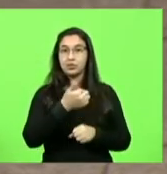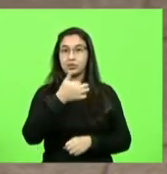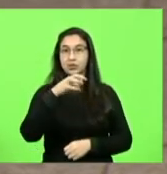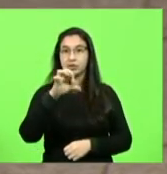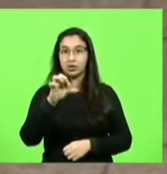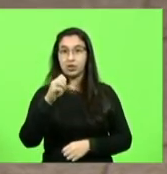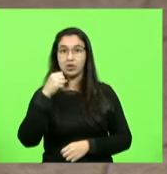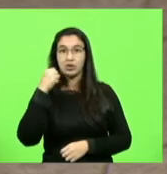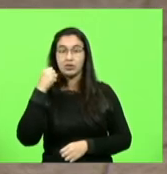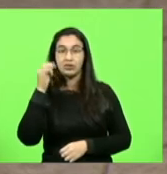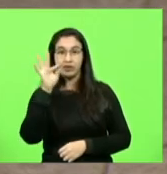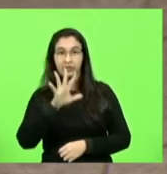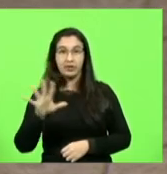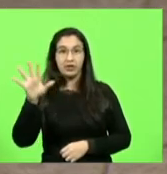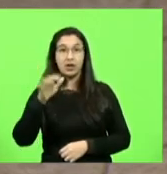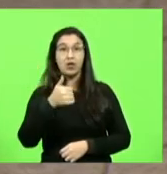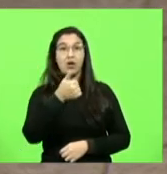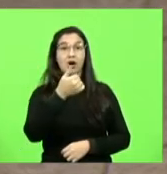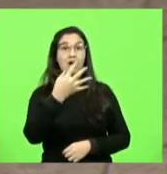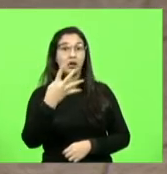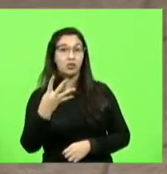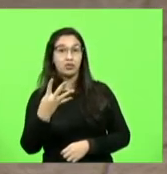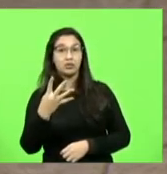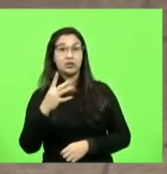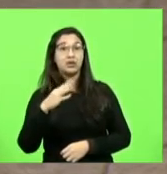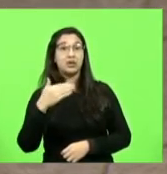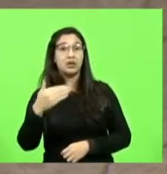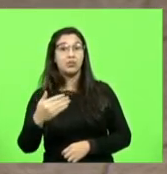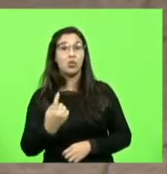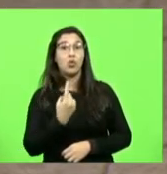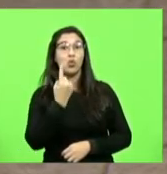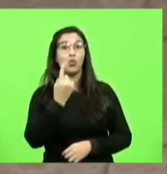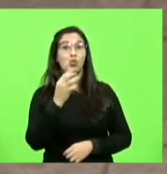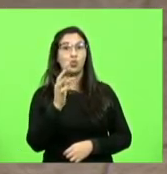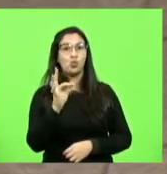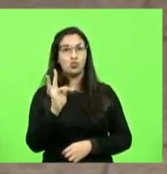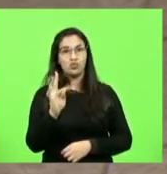14. 14, daí saiu um trevo.